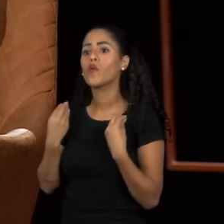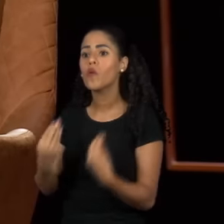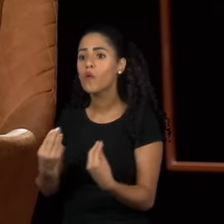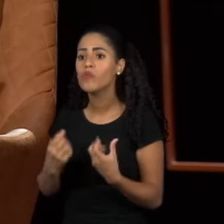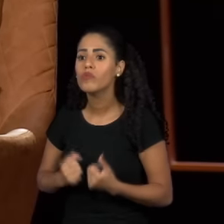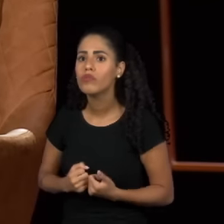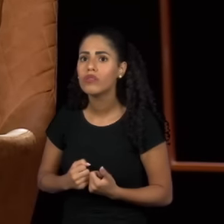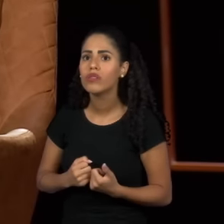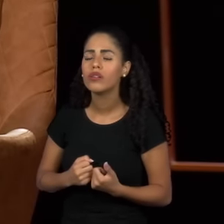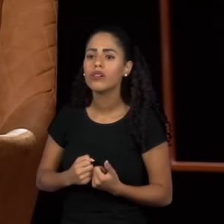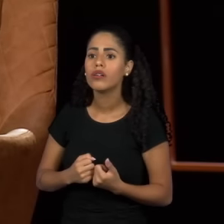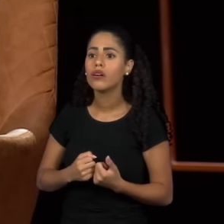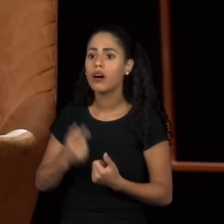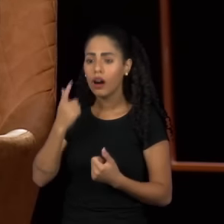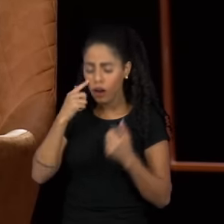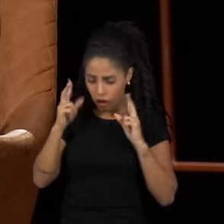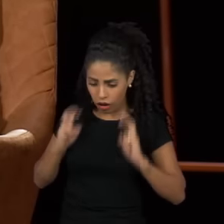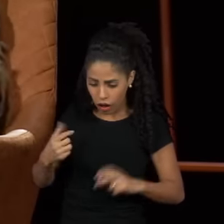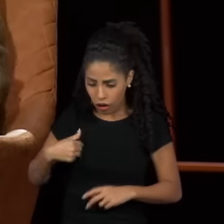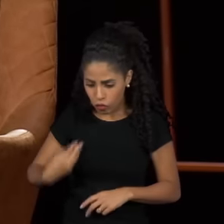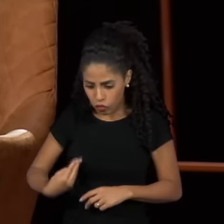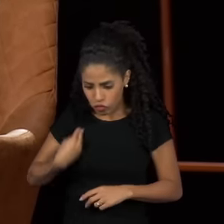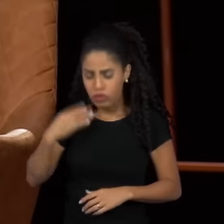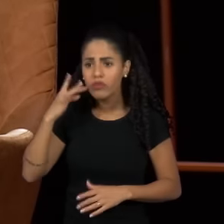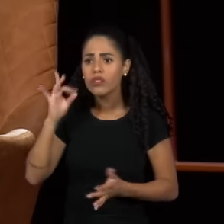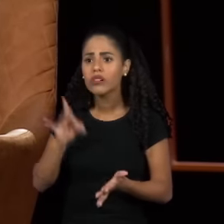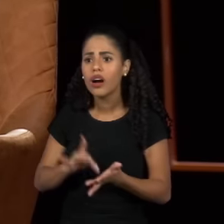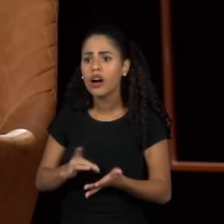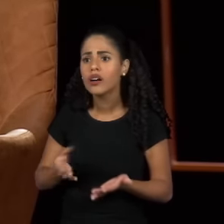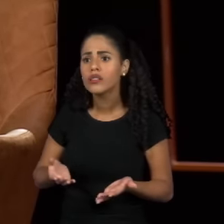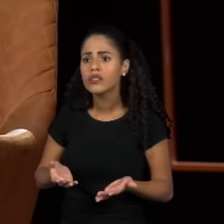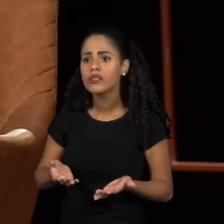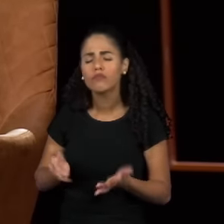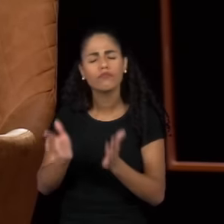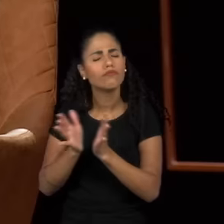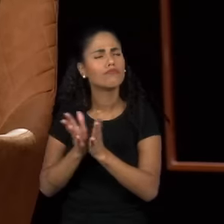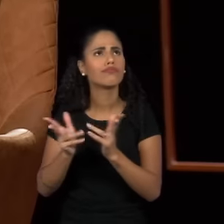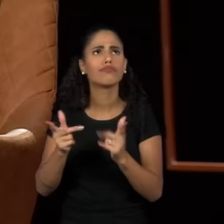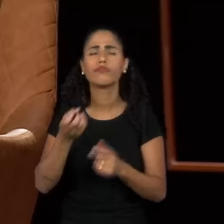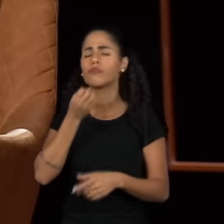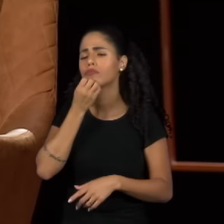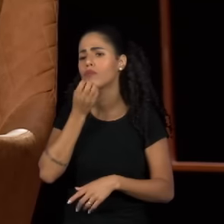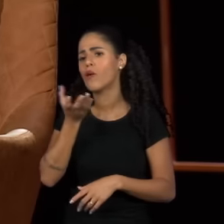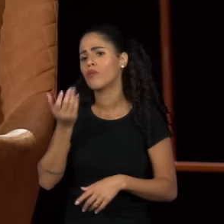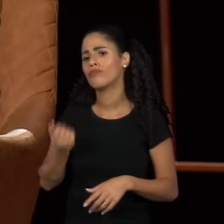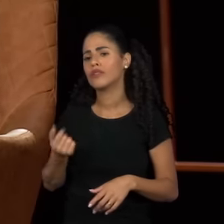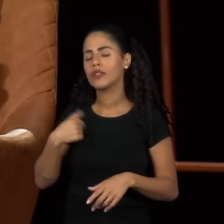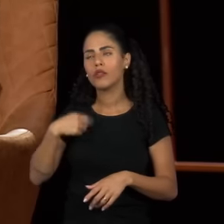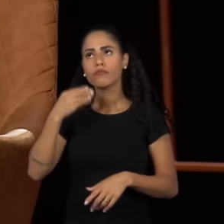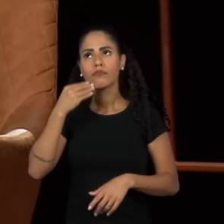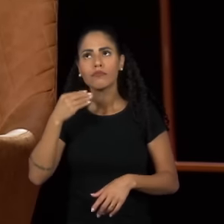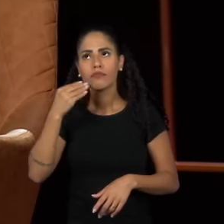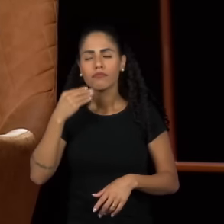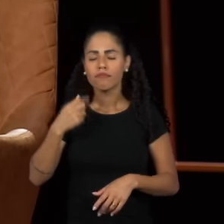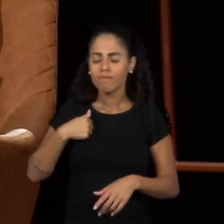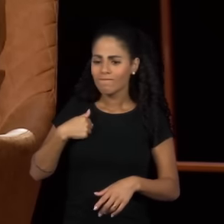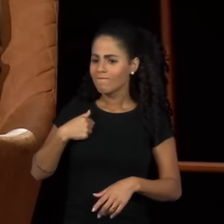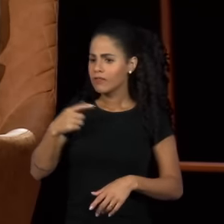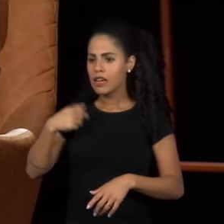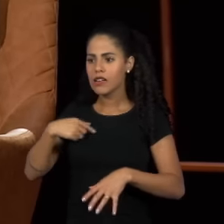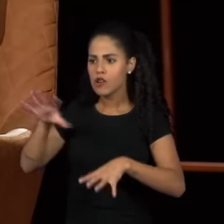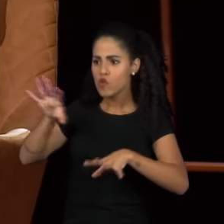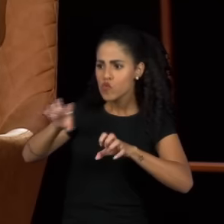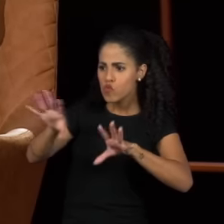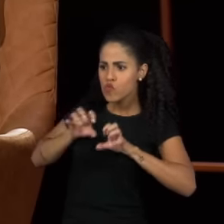falava, olha o que eu estou vivendo, é bom demais. Era bom demais. Então, eu tentava sugar tudo que eu